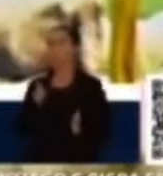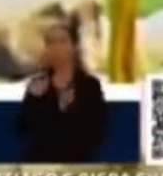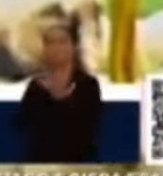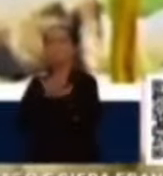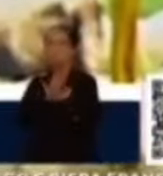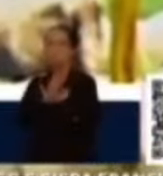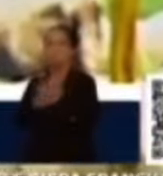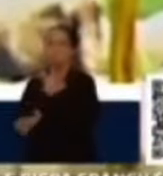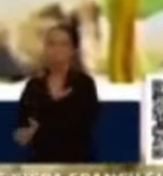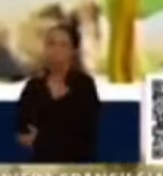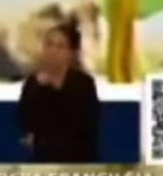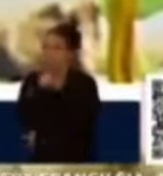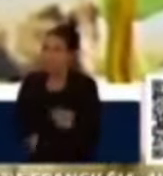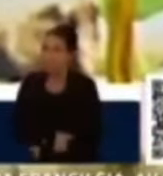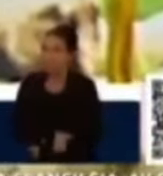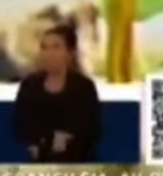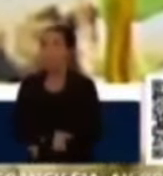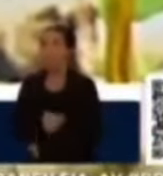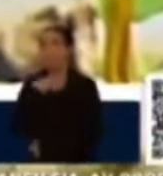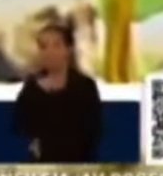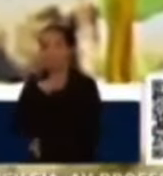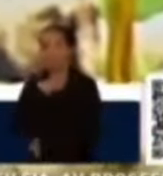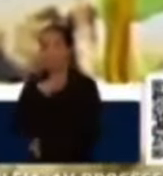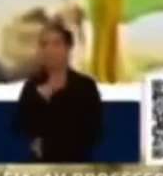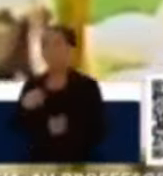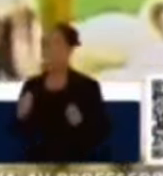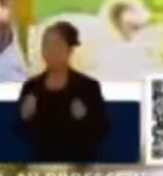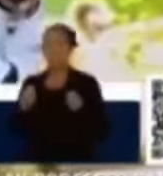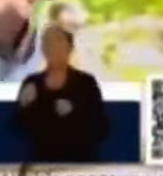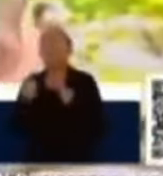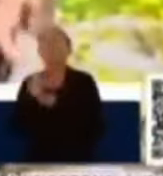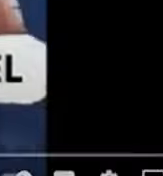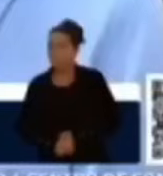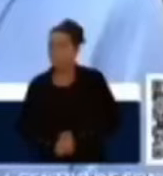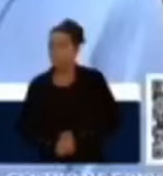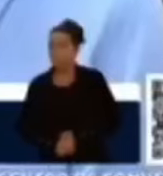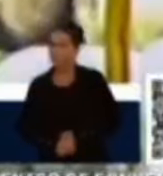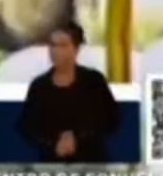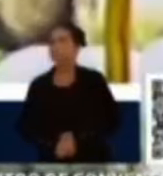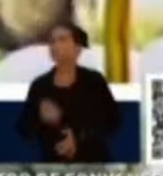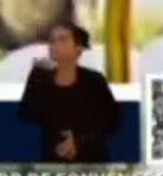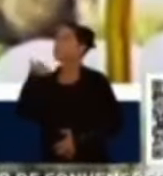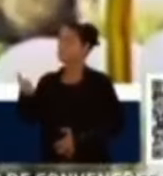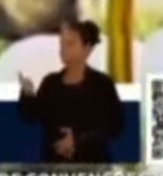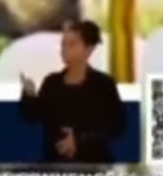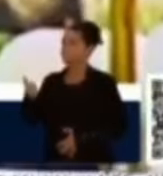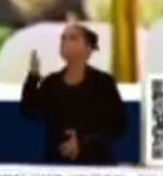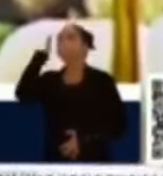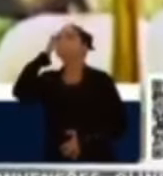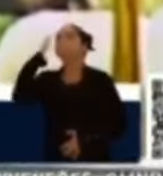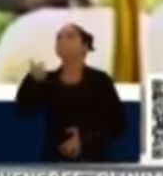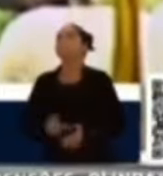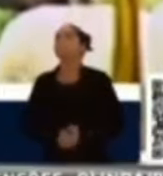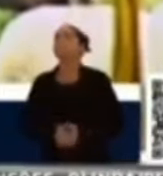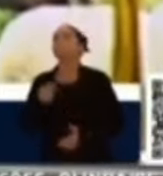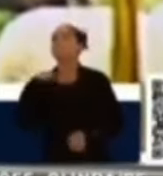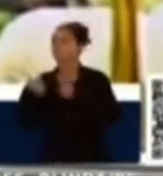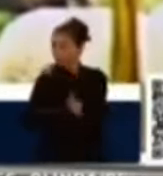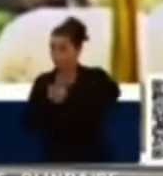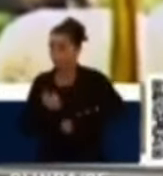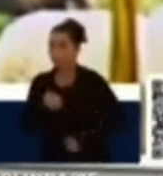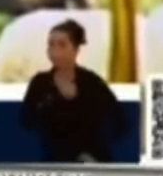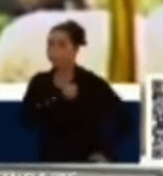conteúdo gospel, para você ficar informado do que acontece no mundo gospel. Bora assistir. Desculpa aí, quem tem meu número, eu tive que trocar o número